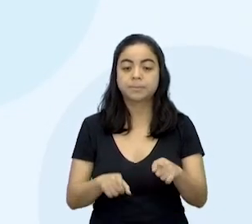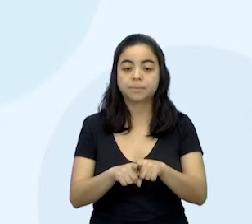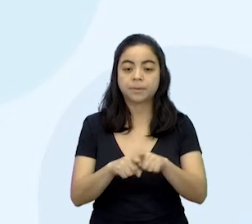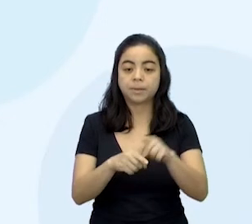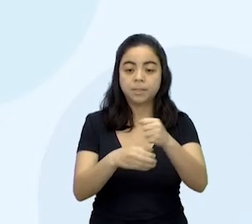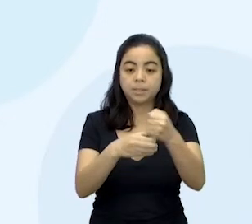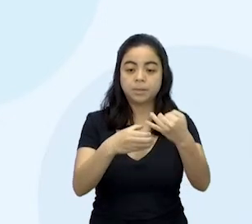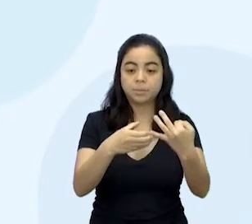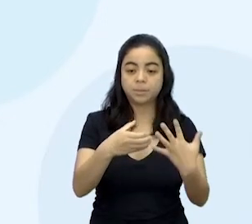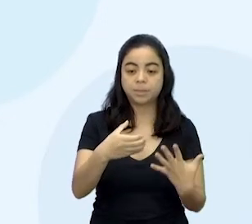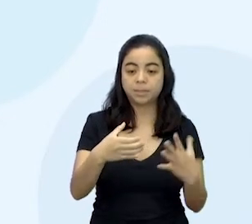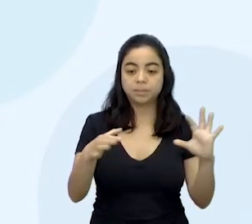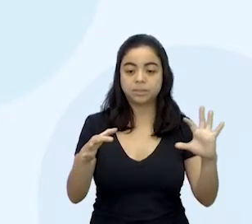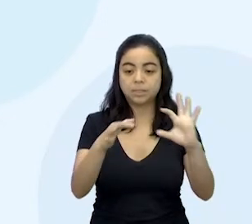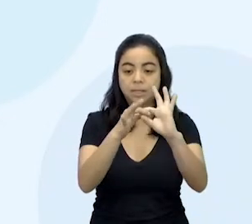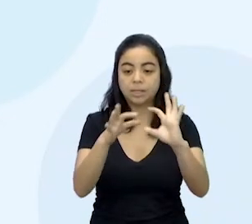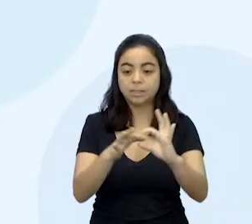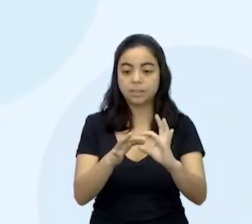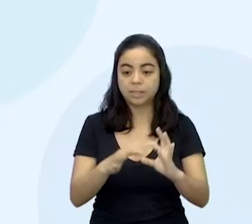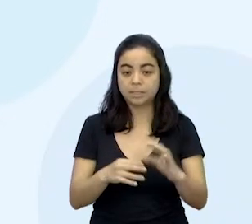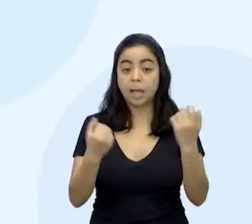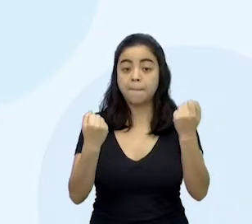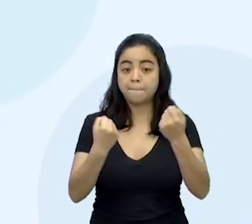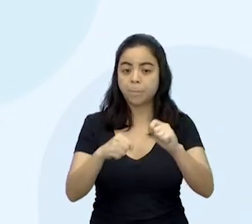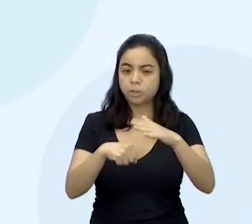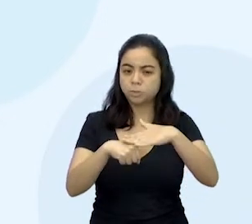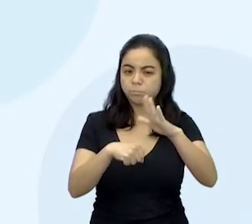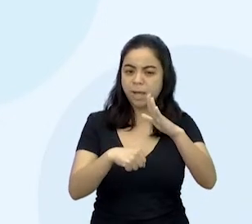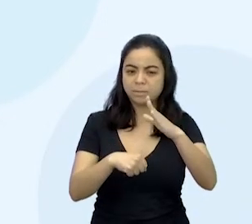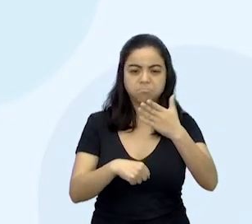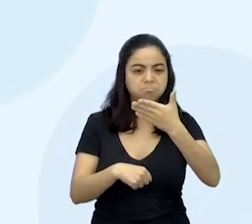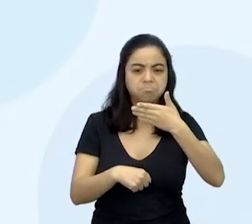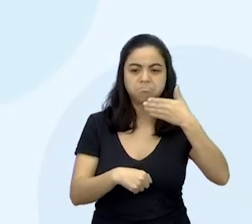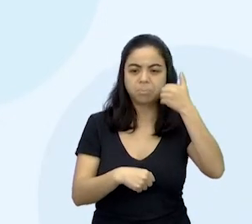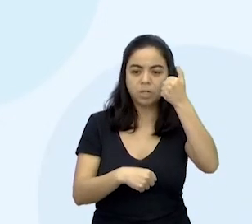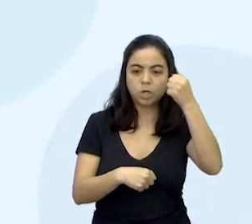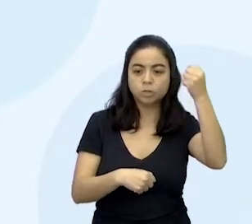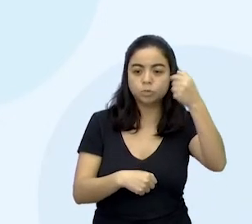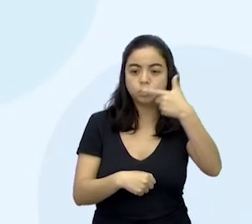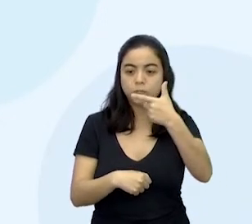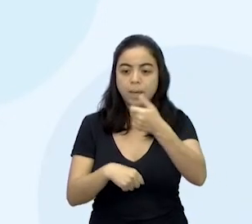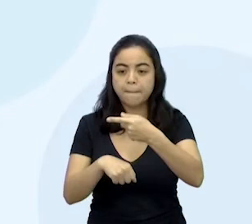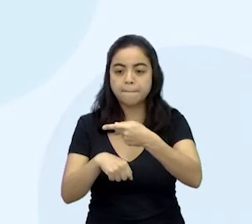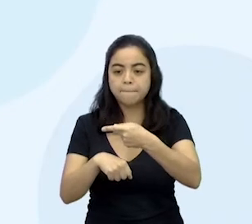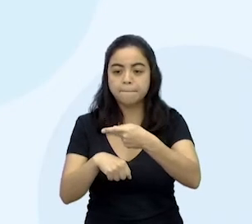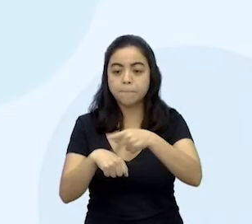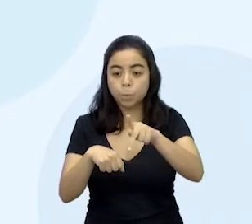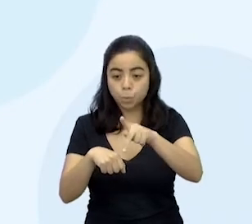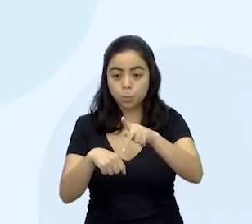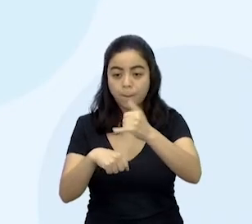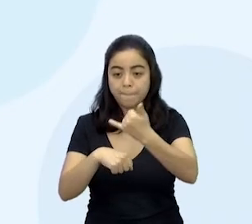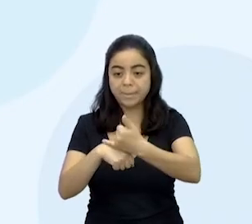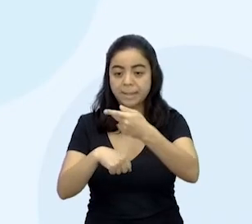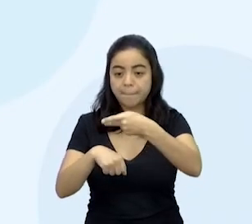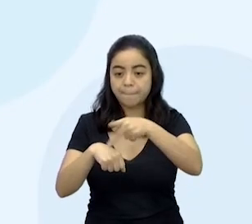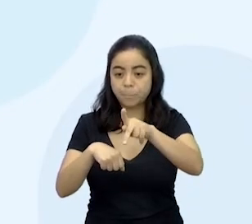propriedade das ligas, tá? Elas podem ser mais eficazes que os metais puros,